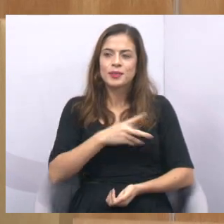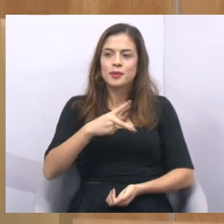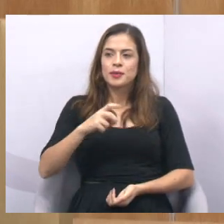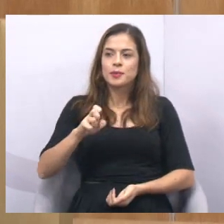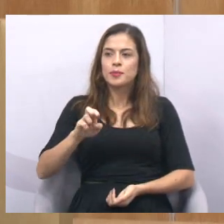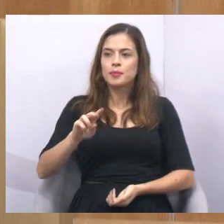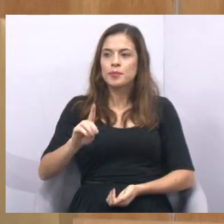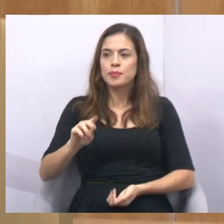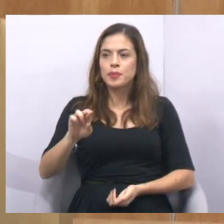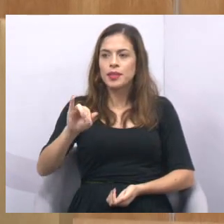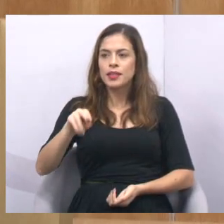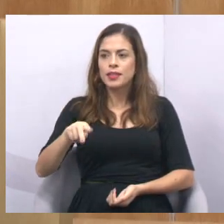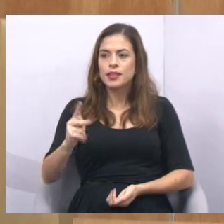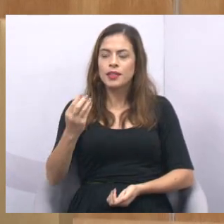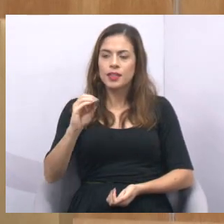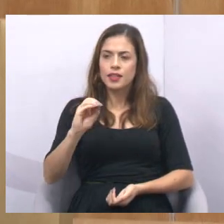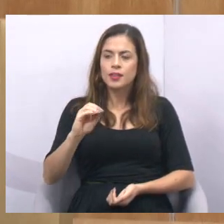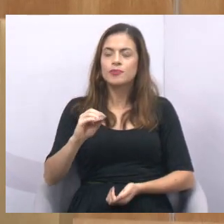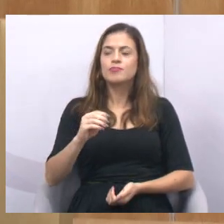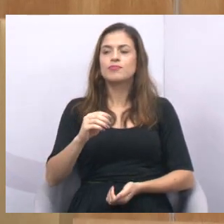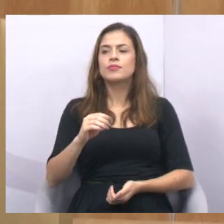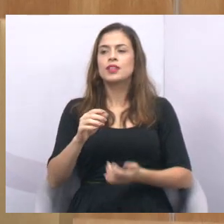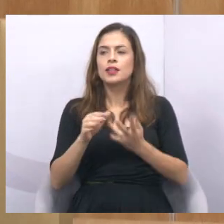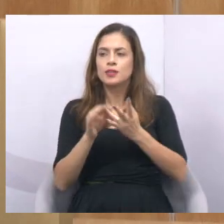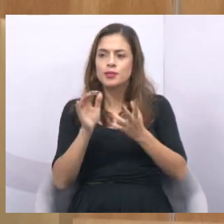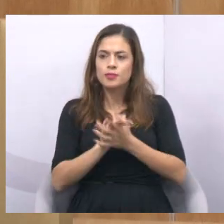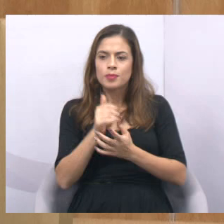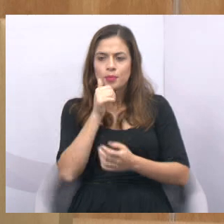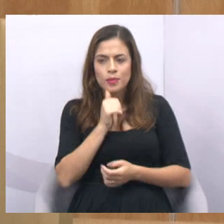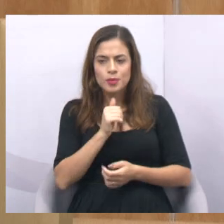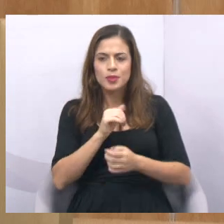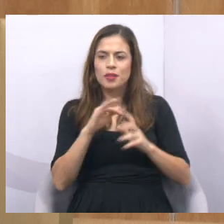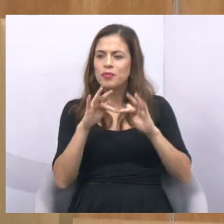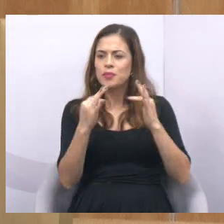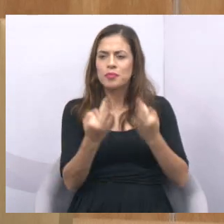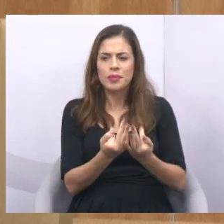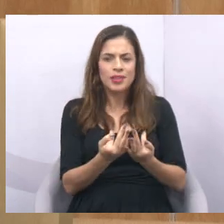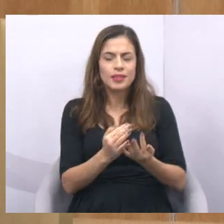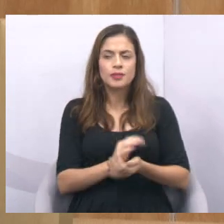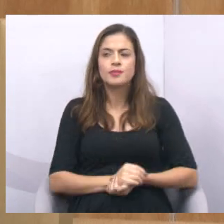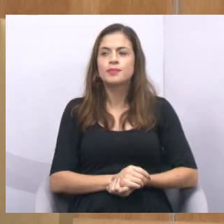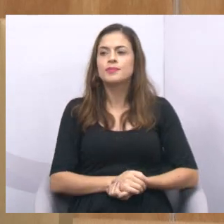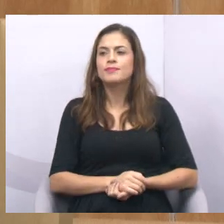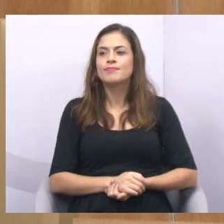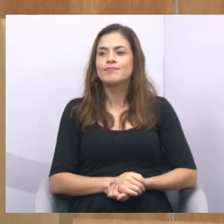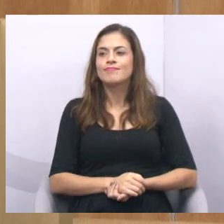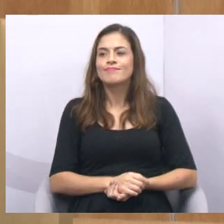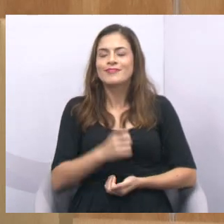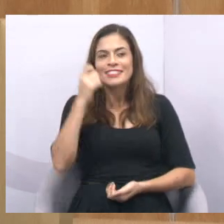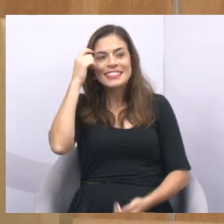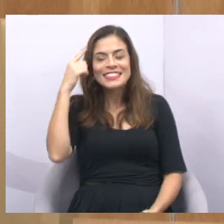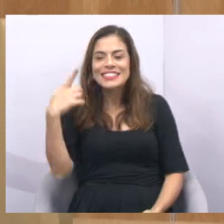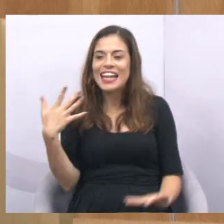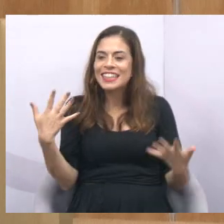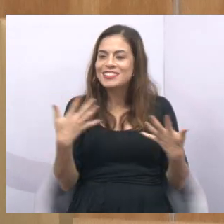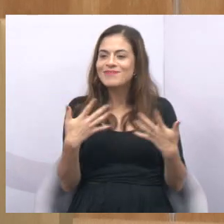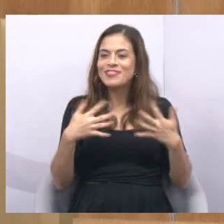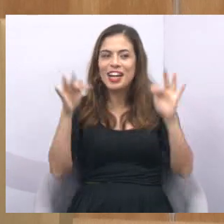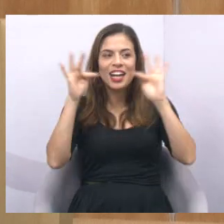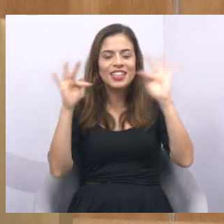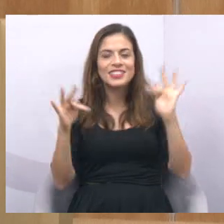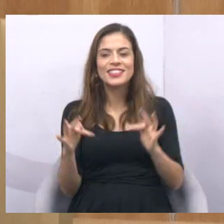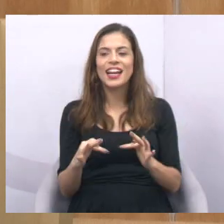parte da família, a esposa, os familiares. Vocês não têm ideia a felicidade desse momento aqui